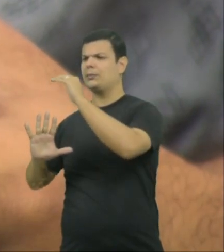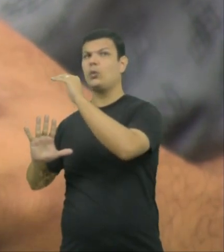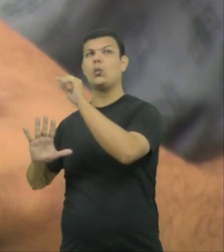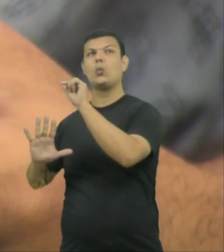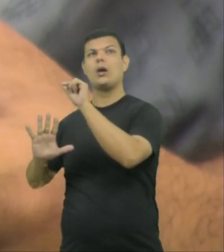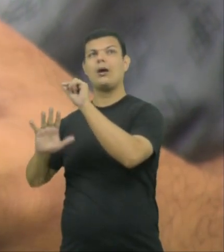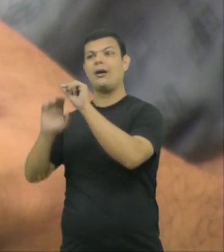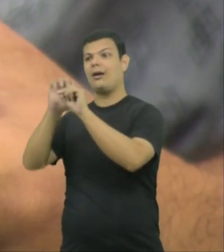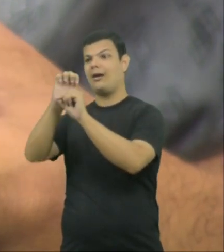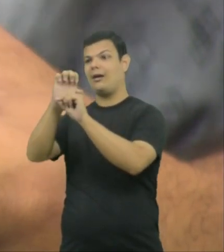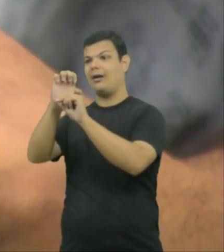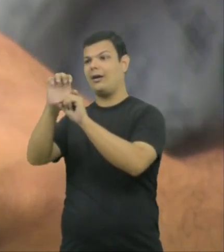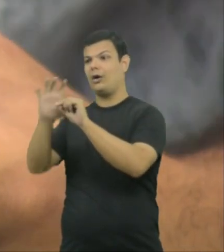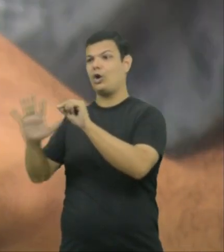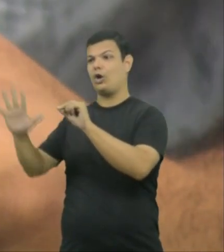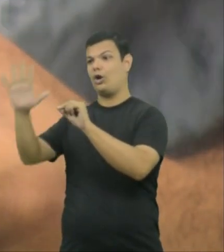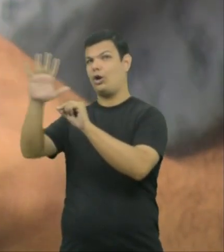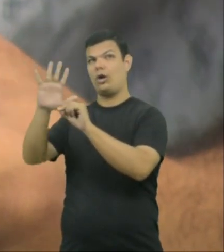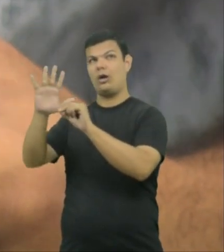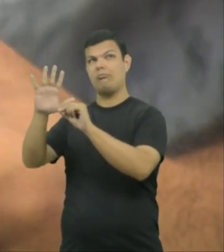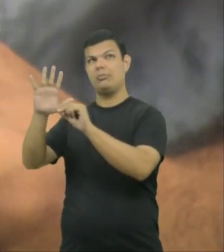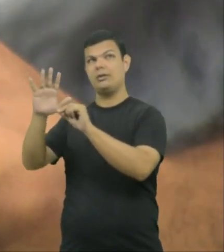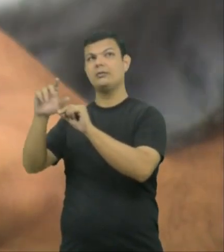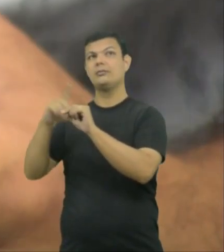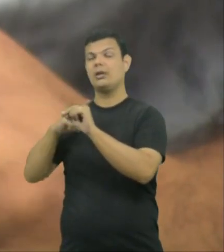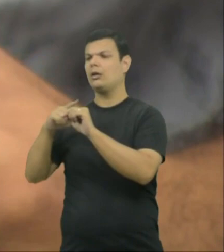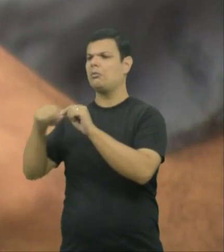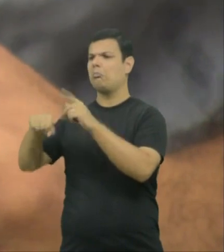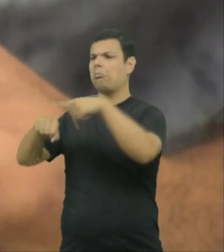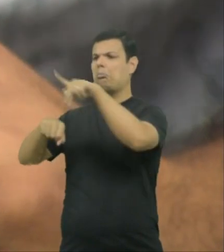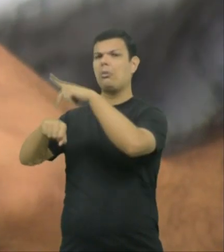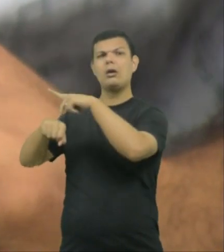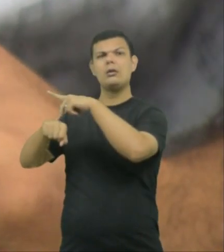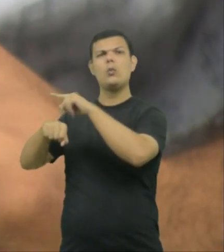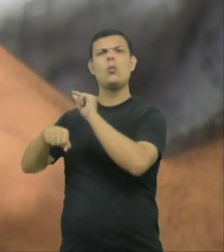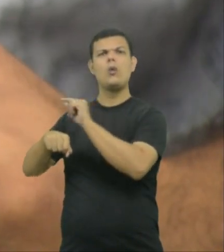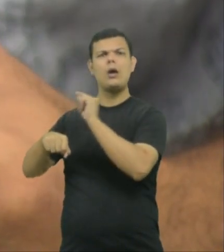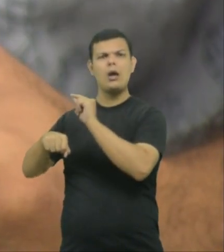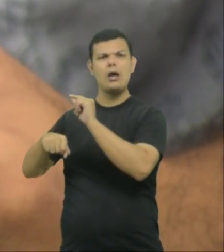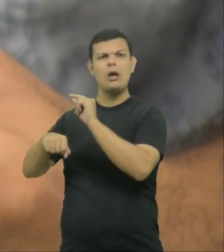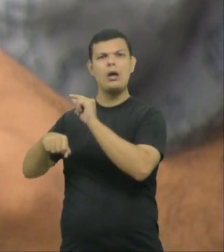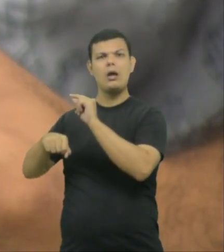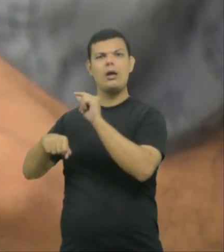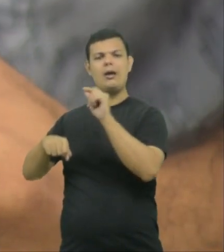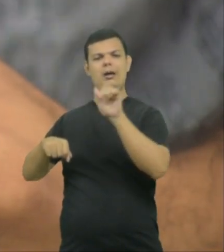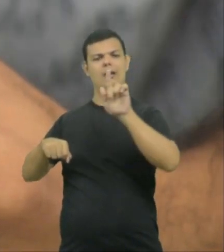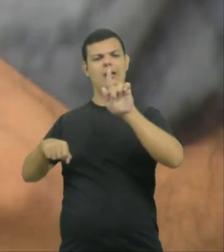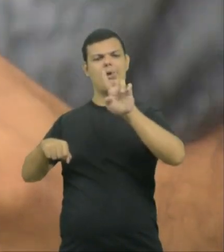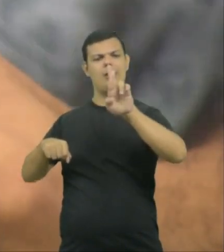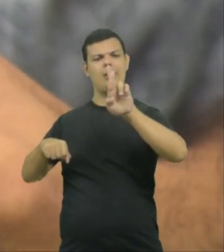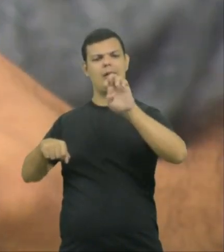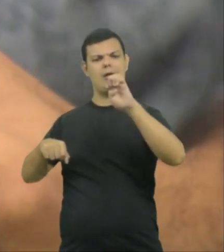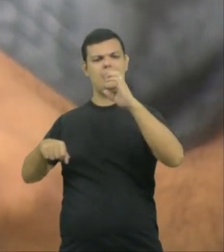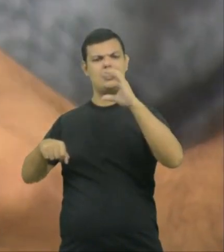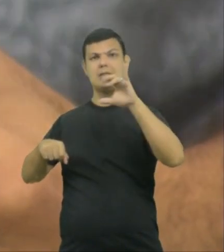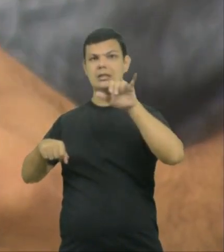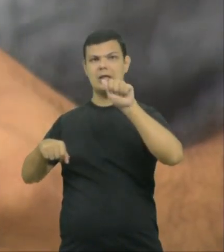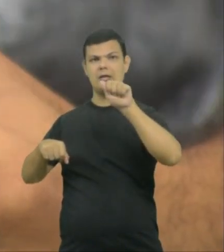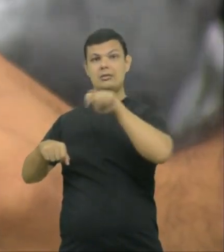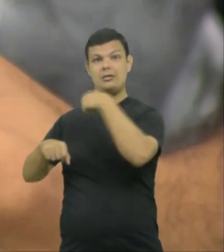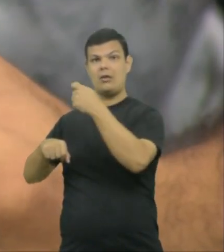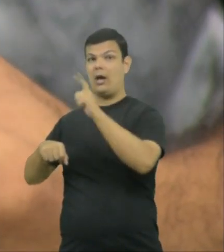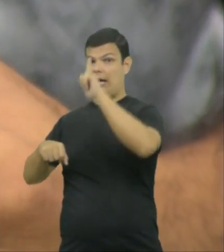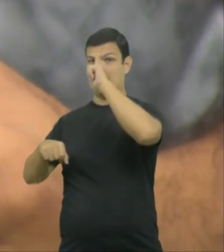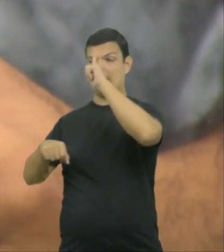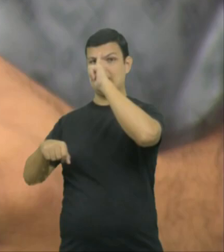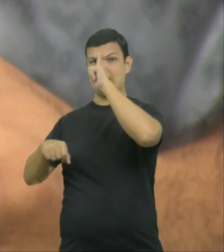está meu dedinho, tá? Nós temos um país chamado Grécia. E nesse país nós